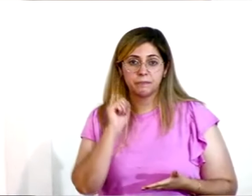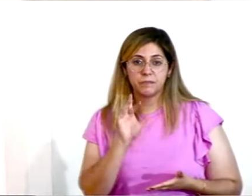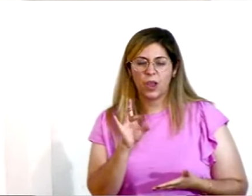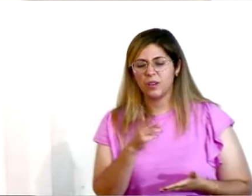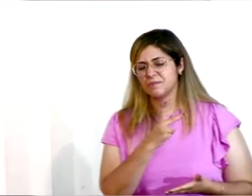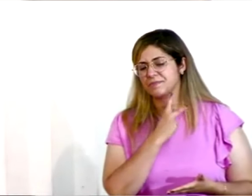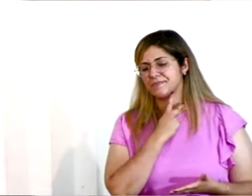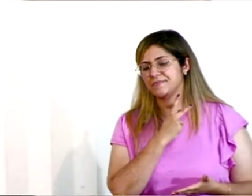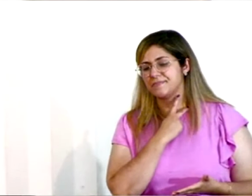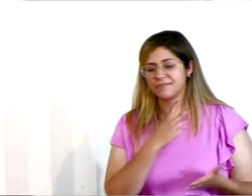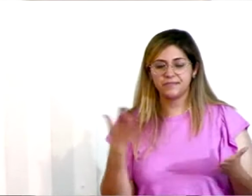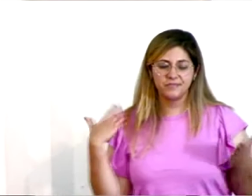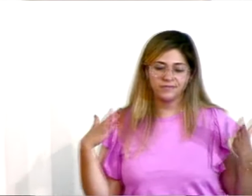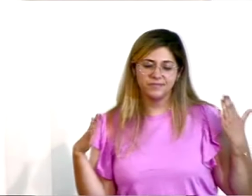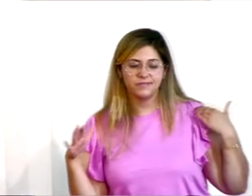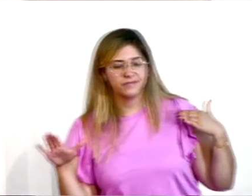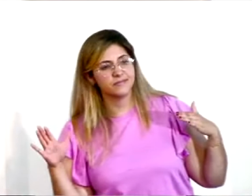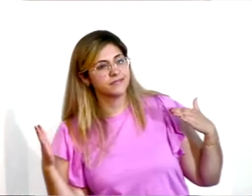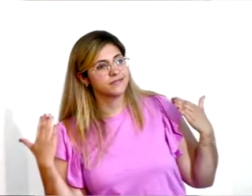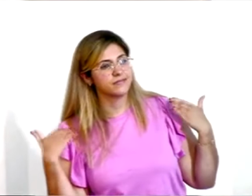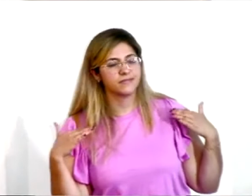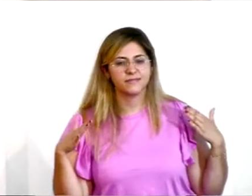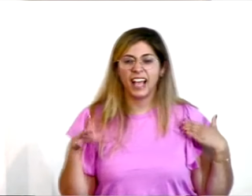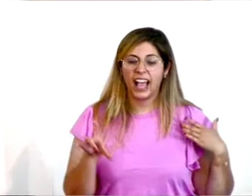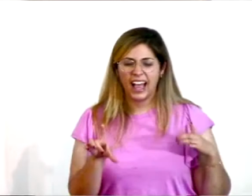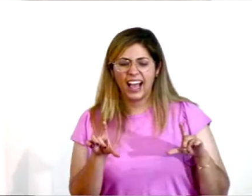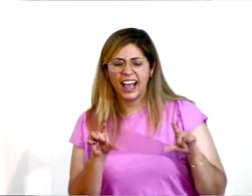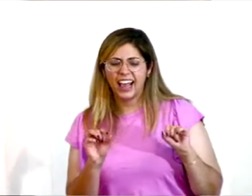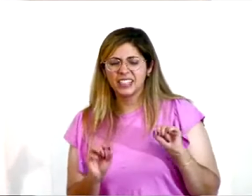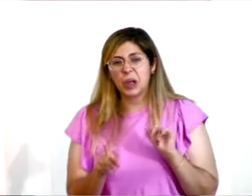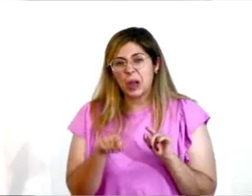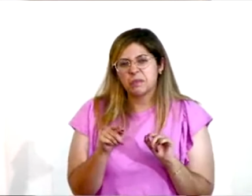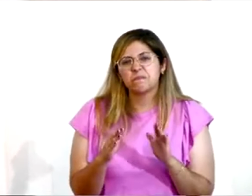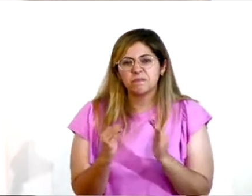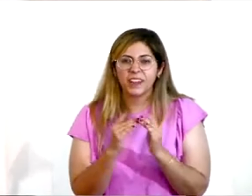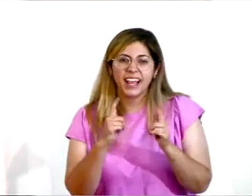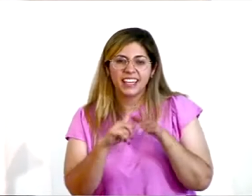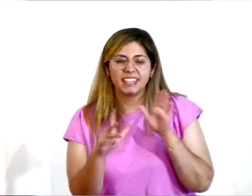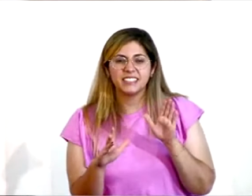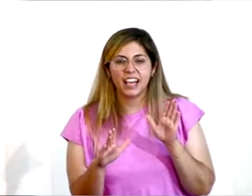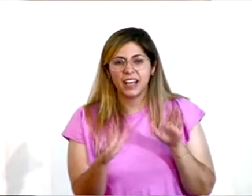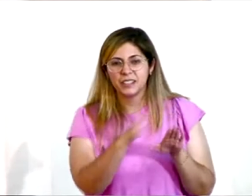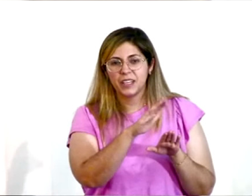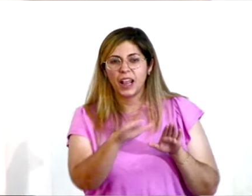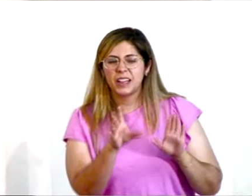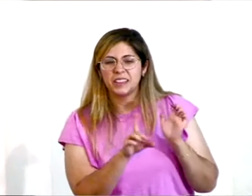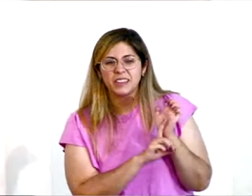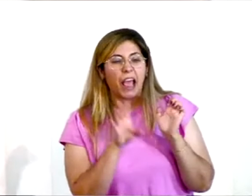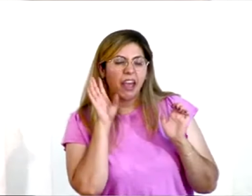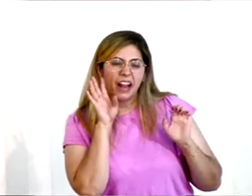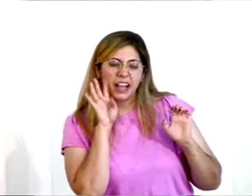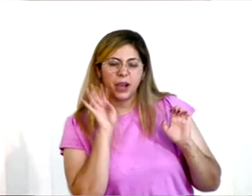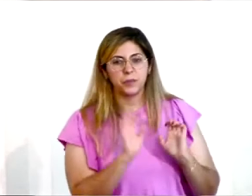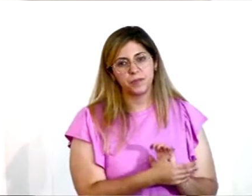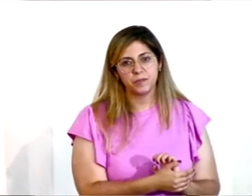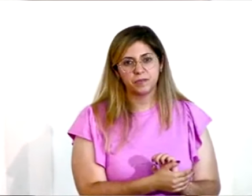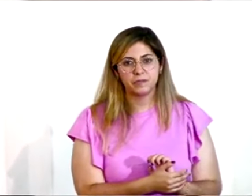se acostumando a escolher, eu gosto, porque eu gosto desse povo, é aqui que eu crio meus filhos, é aqui que eu vou criar a minha